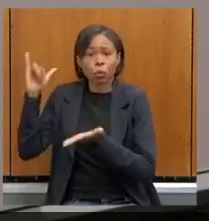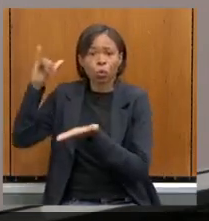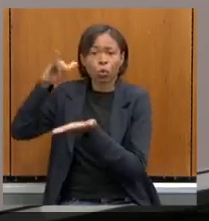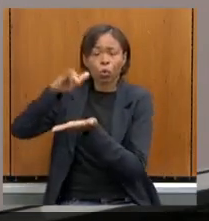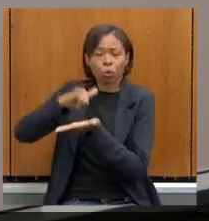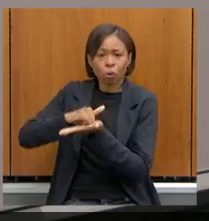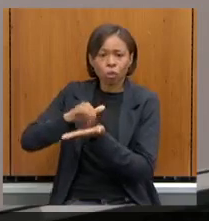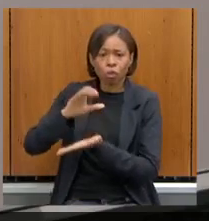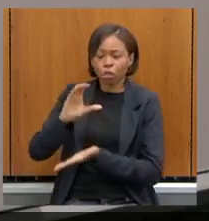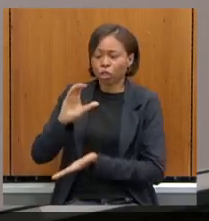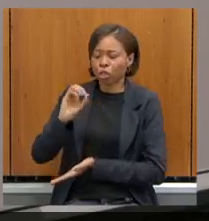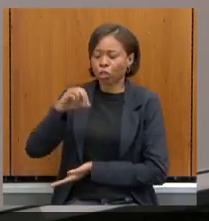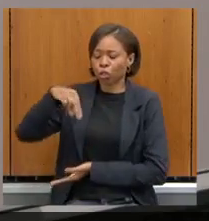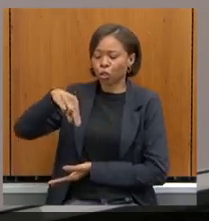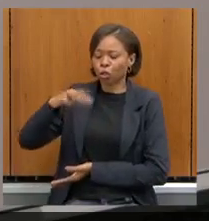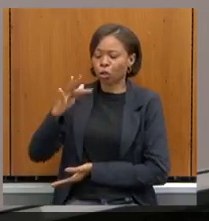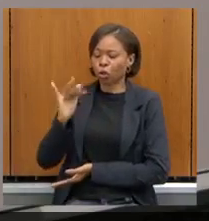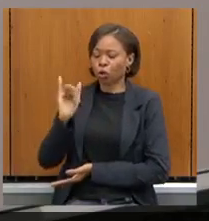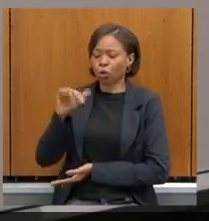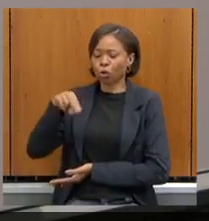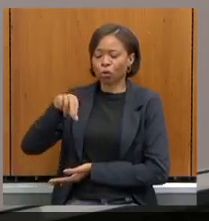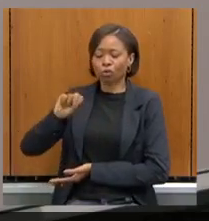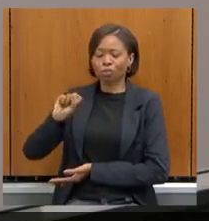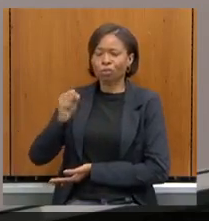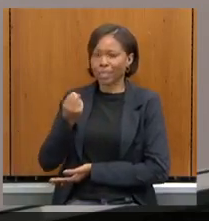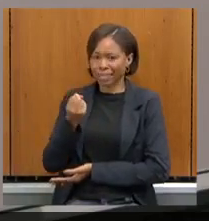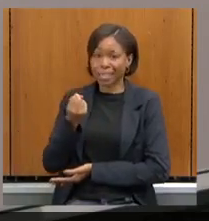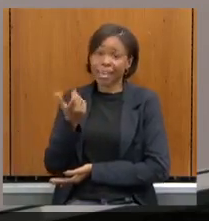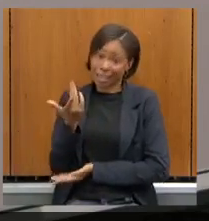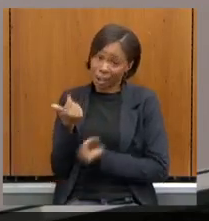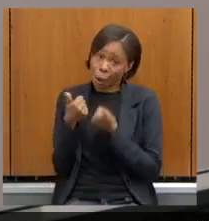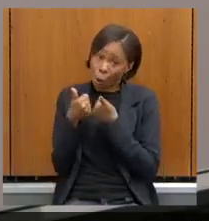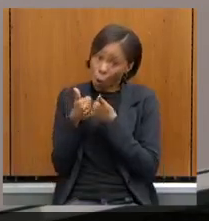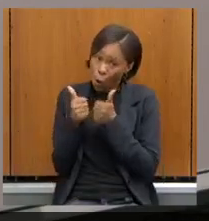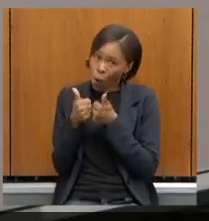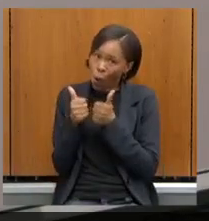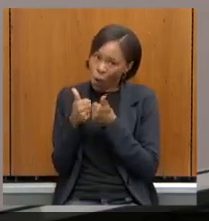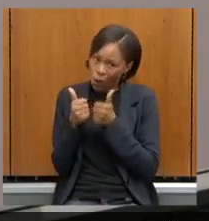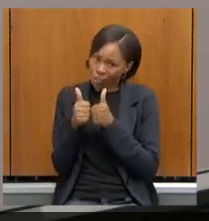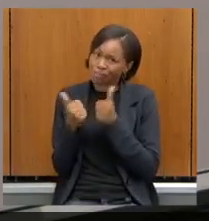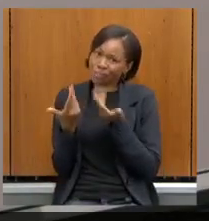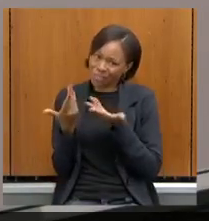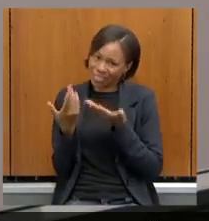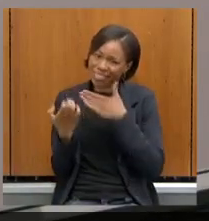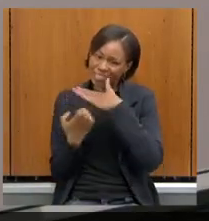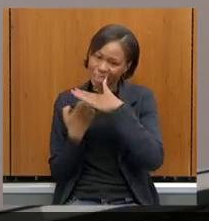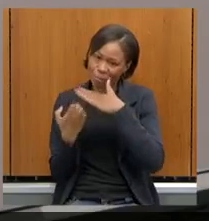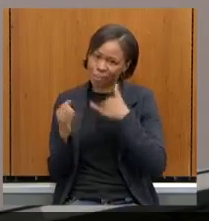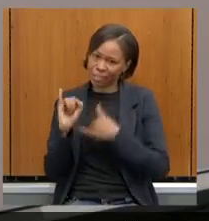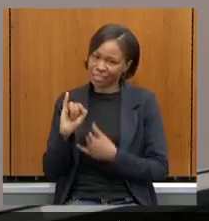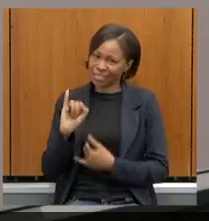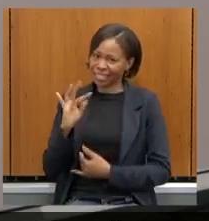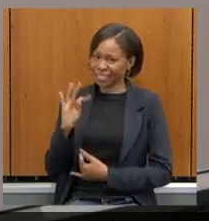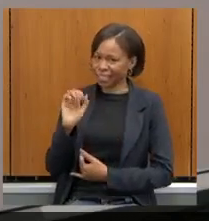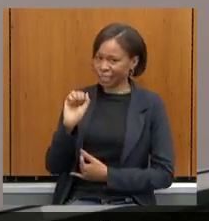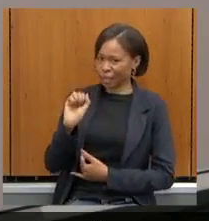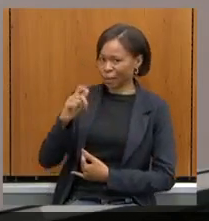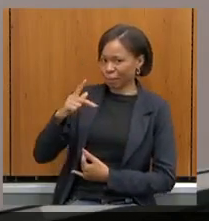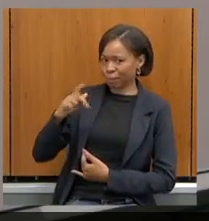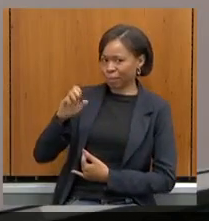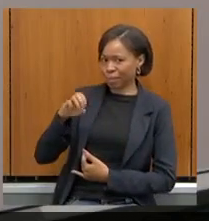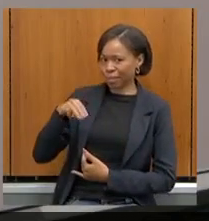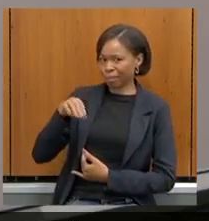e com ônibus de muita qualidade. Mas hoje é um dia de festa. Inclusive, seria